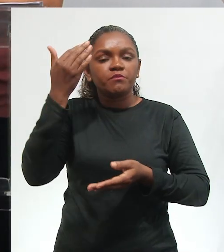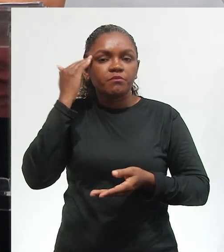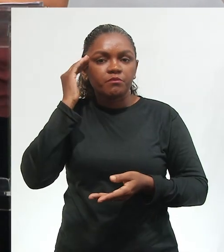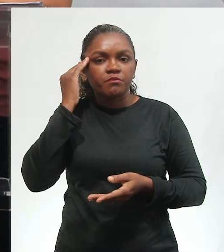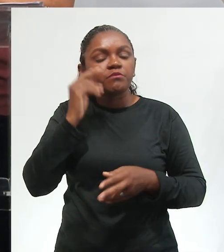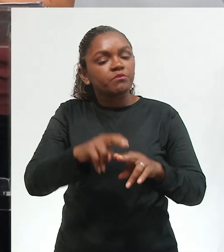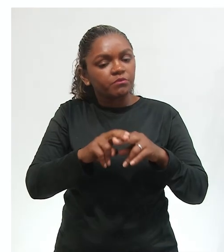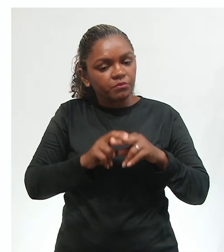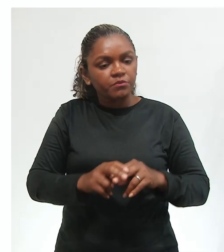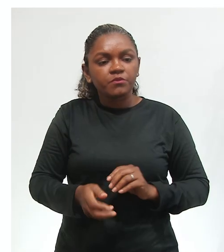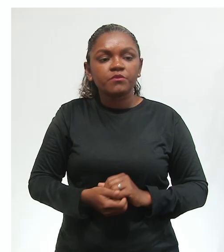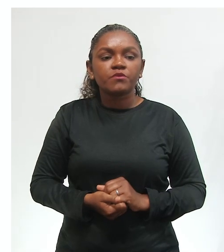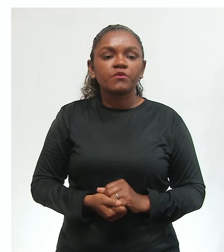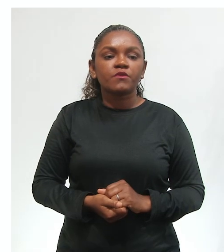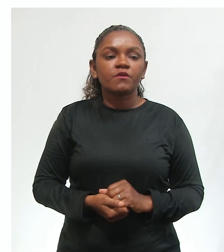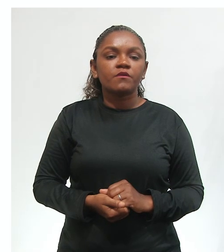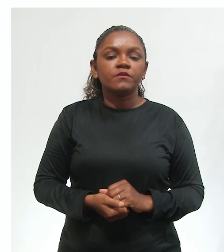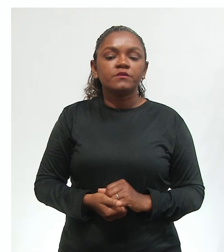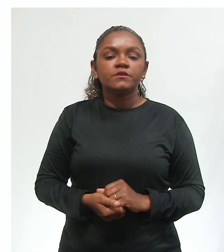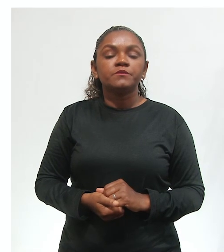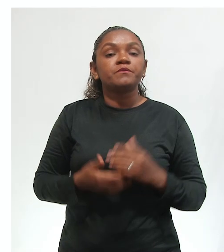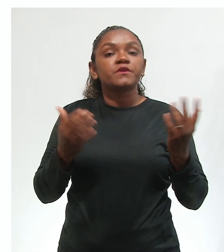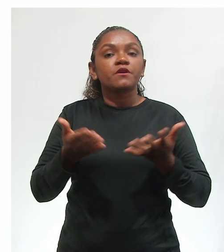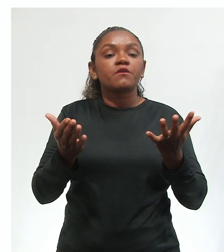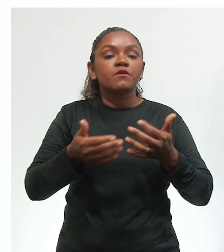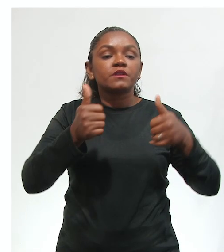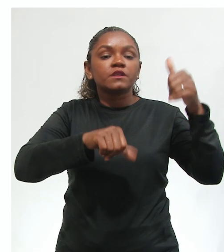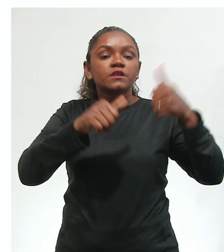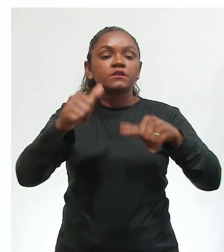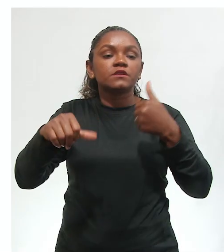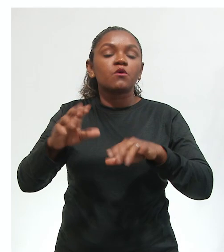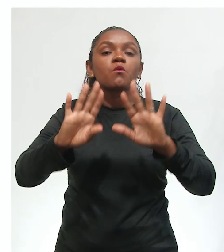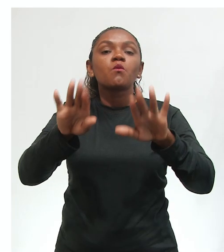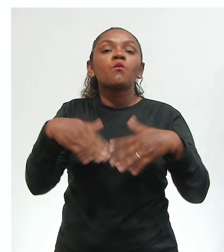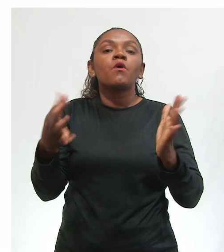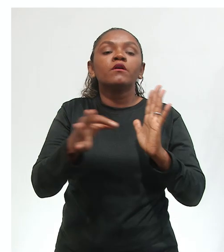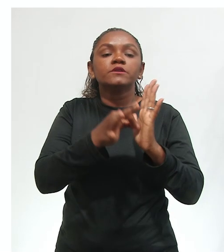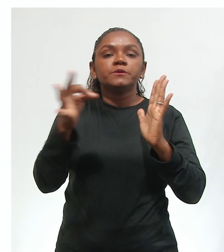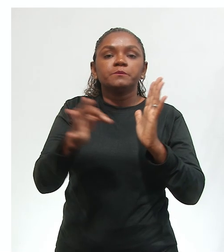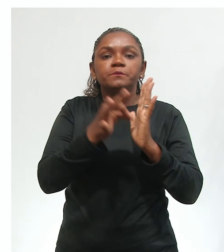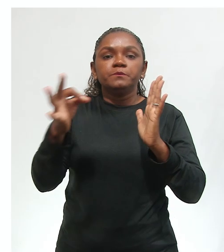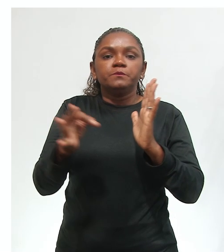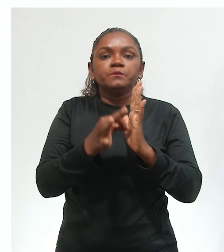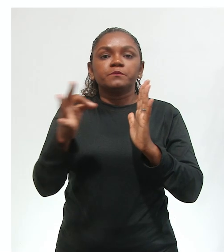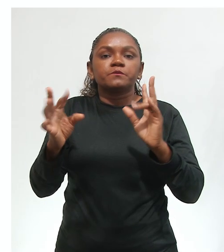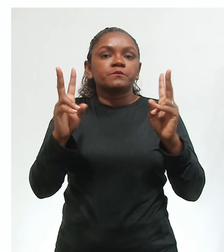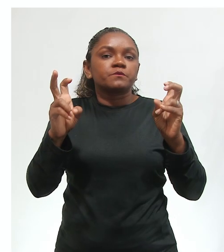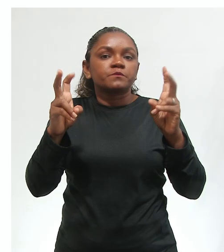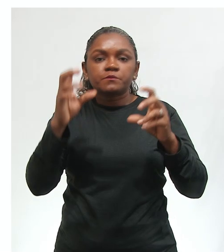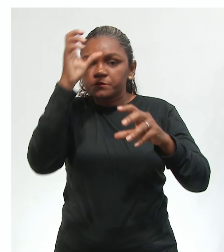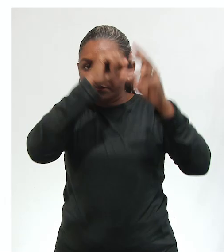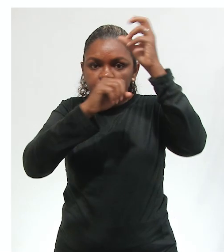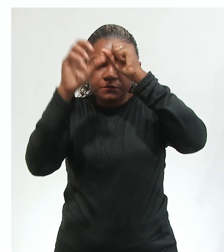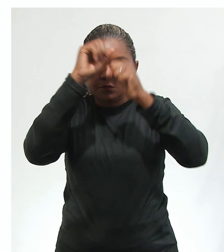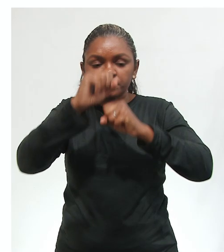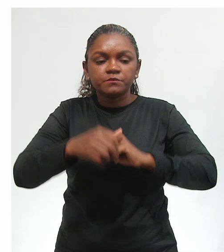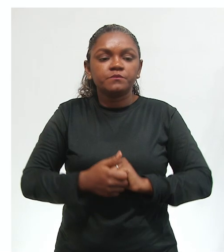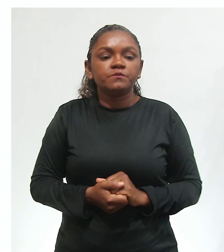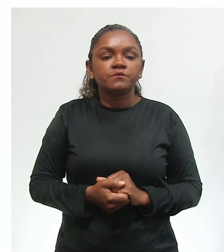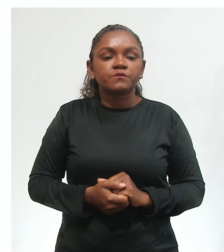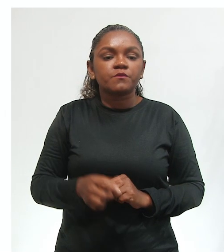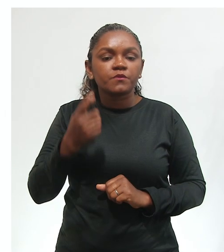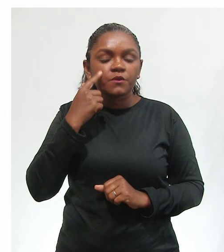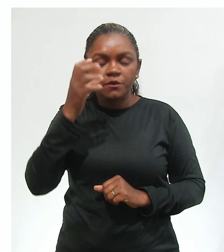acontece? Nós podemos analisar quais são as hipóteses que nós temos sobre essa aprendizagem. Desvendando o